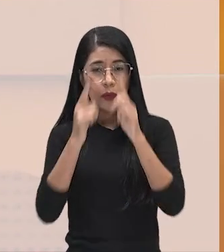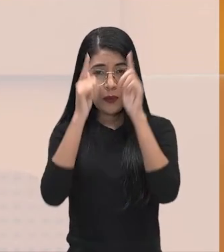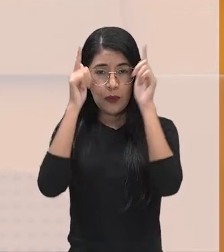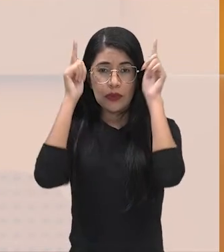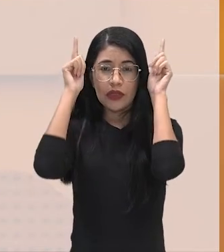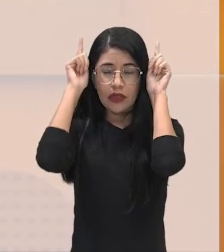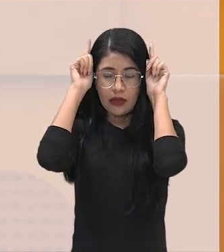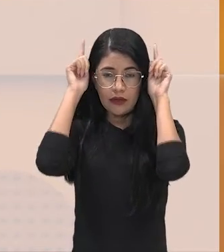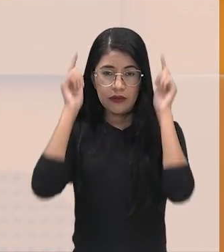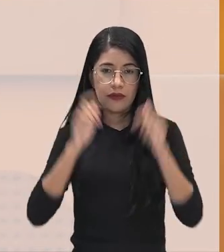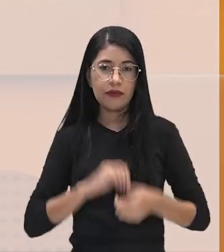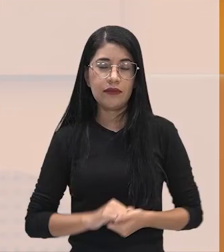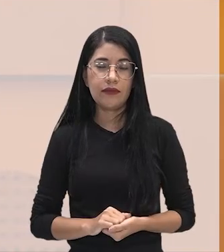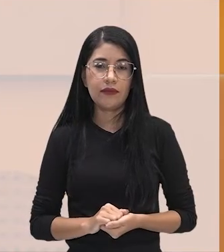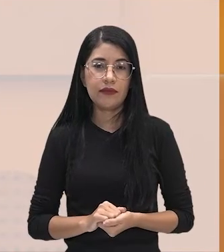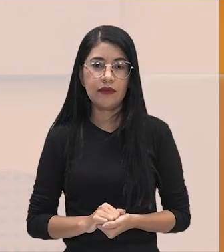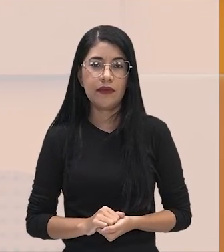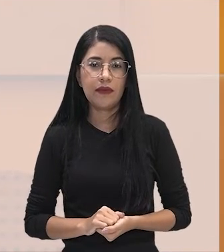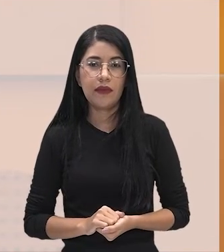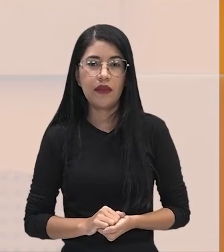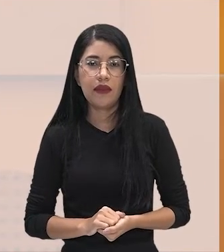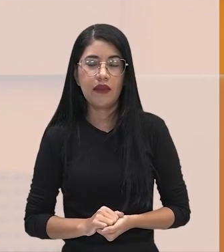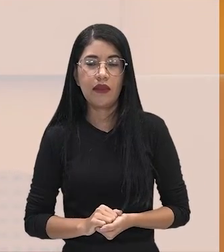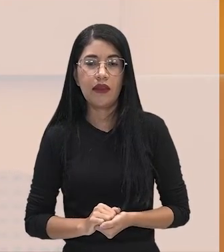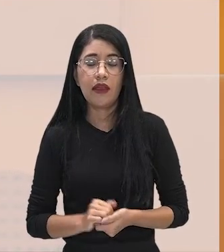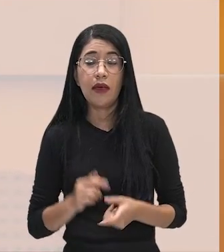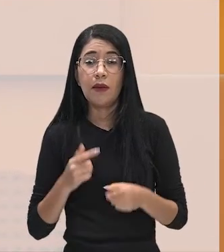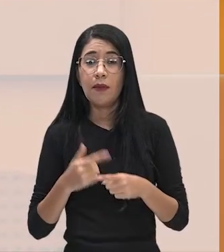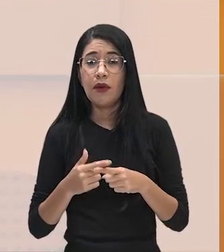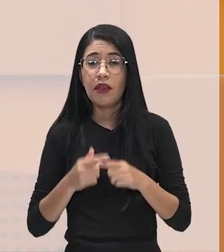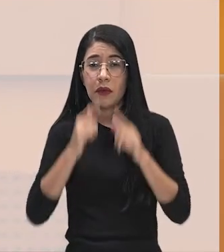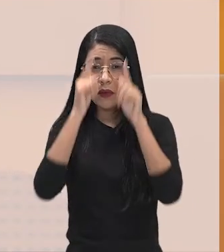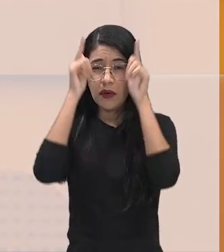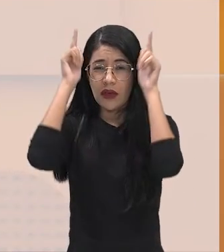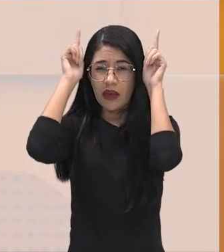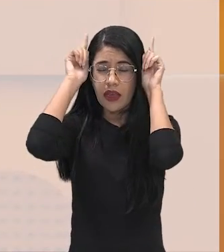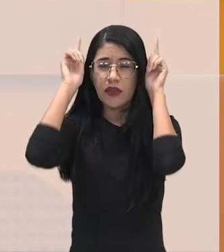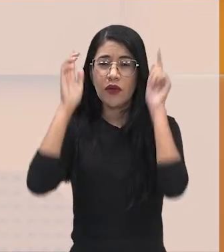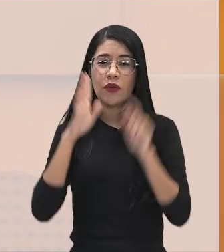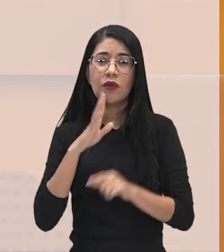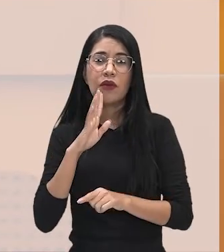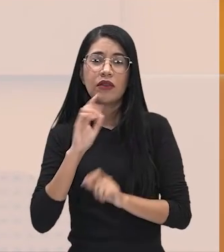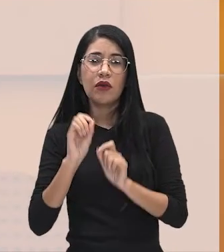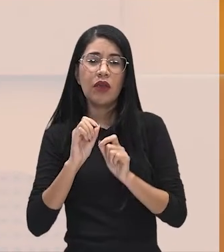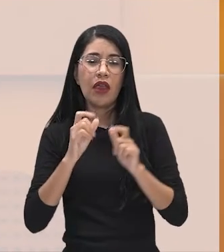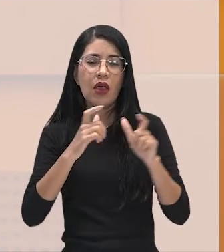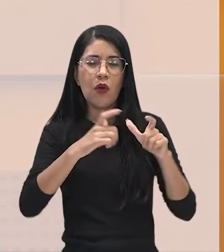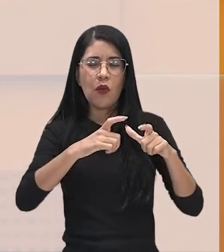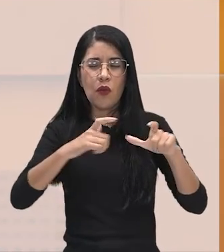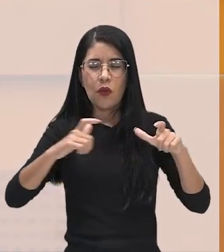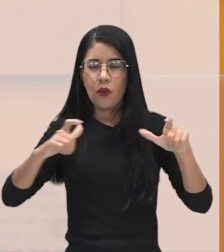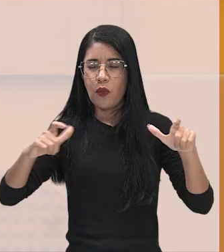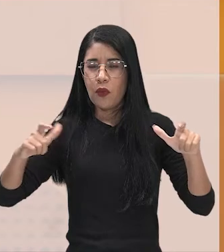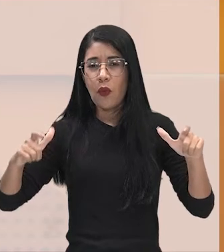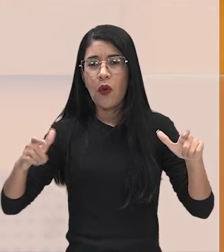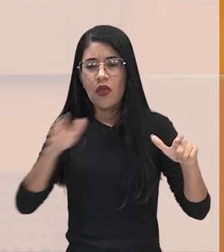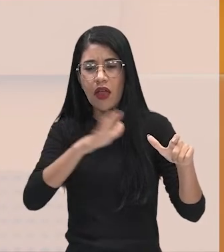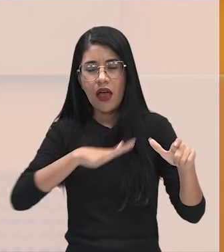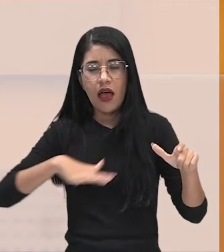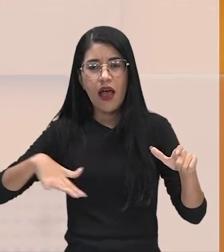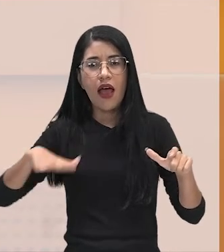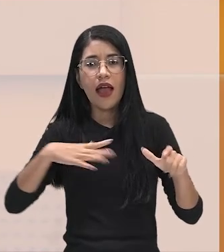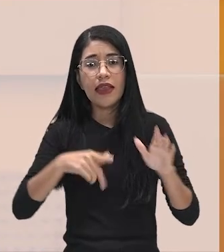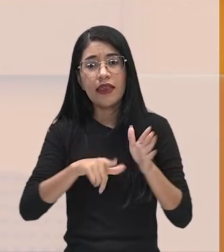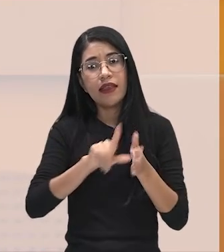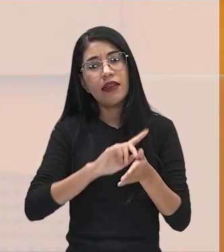guerras médicas, tá? Por quê? Porque aí os gregos conheciam a vasta extensão a qual, né, pertencia a eles